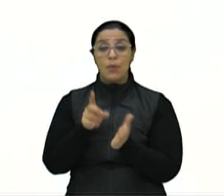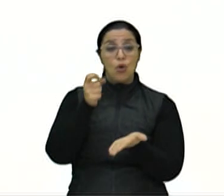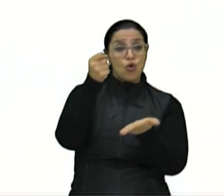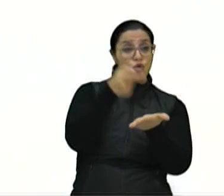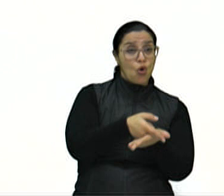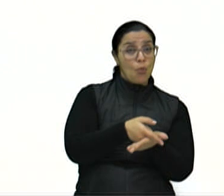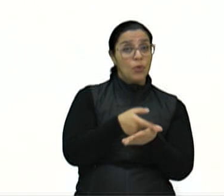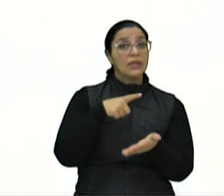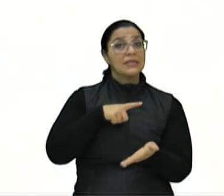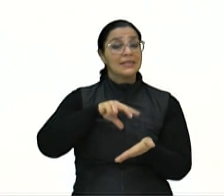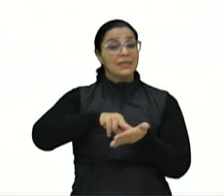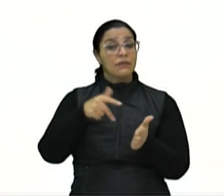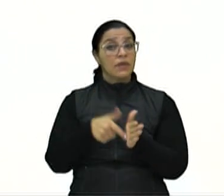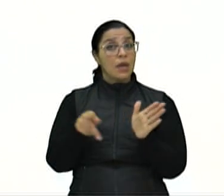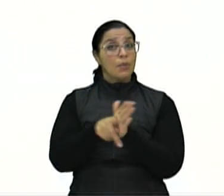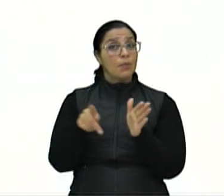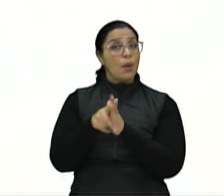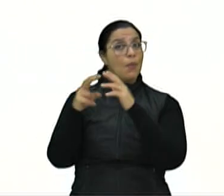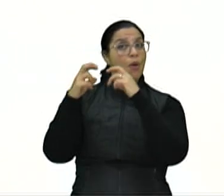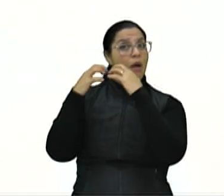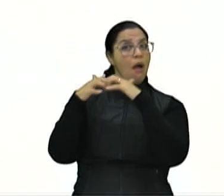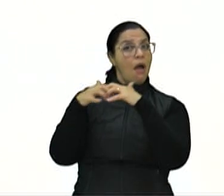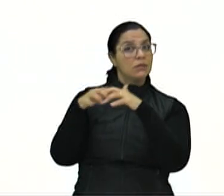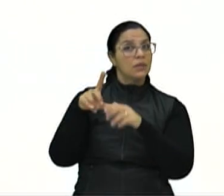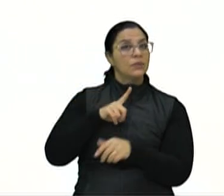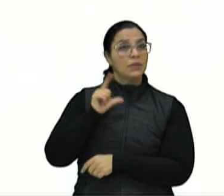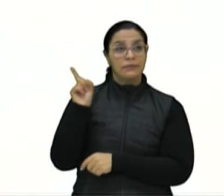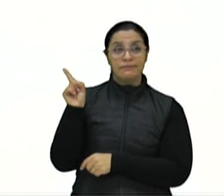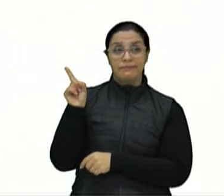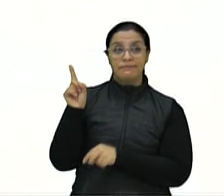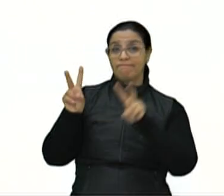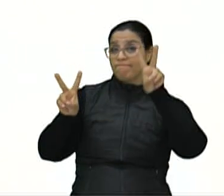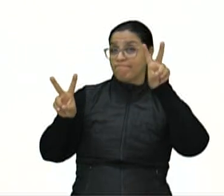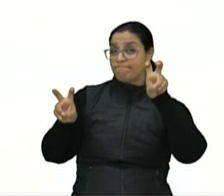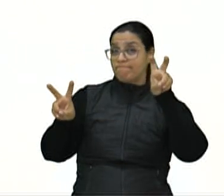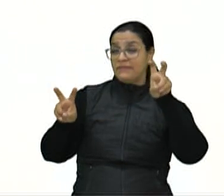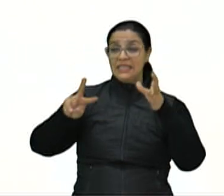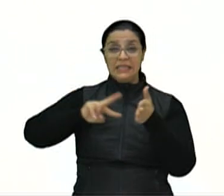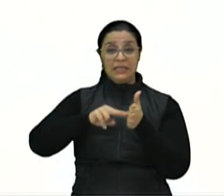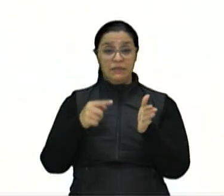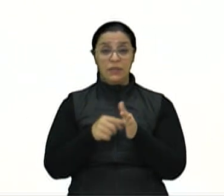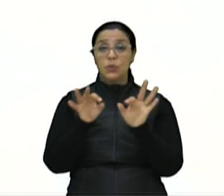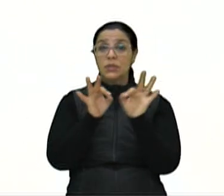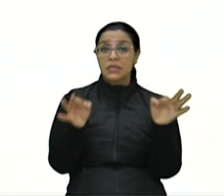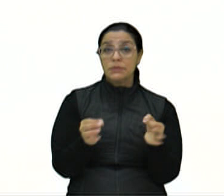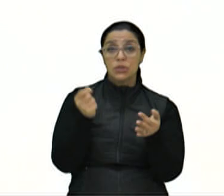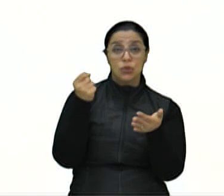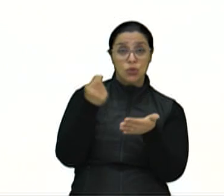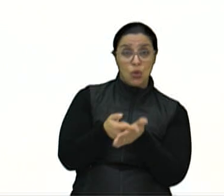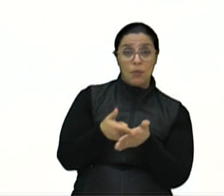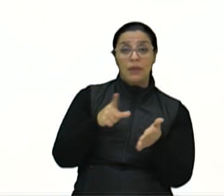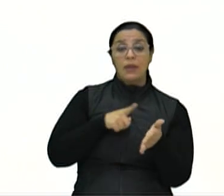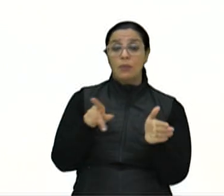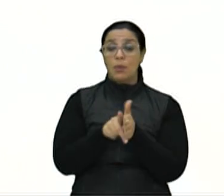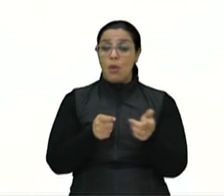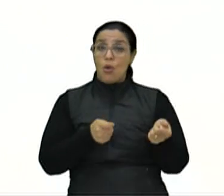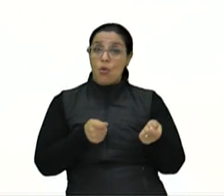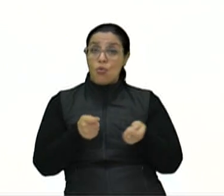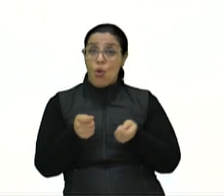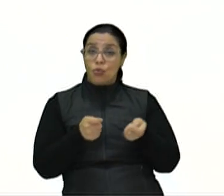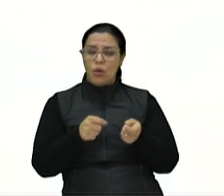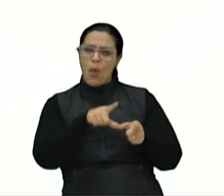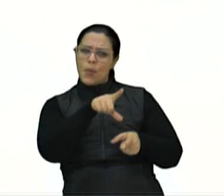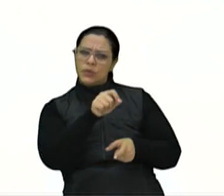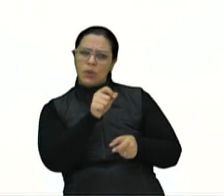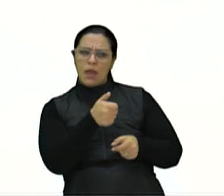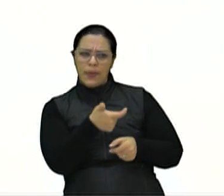aquisições racionais. Olha ali, ó. Abre aspas, tá? Com o simples consumo, entre aspas, controladas e